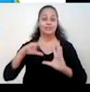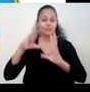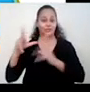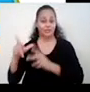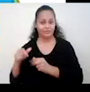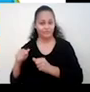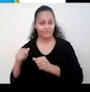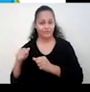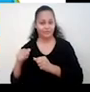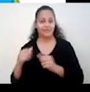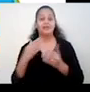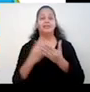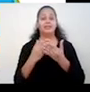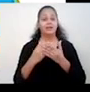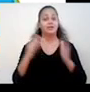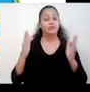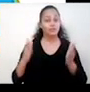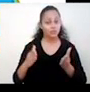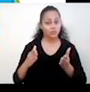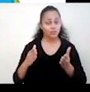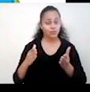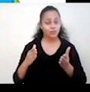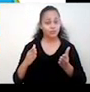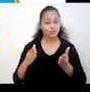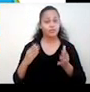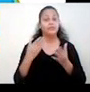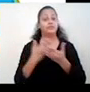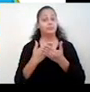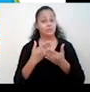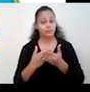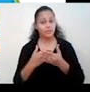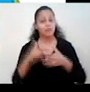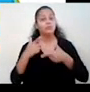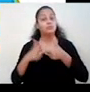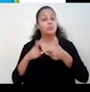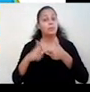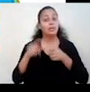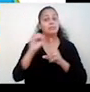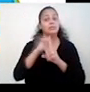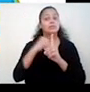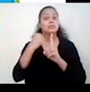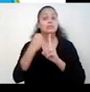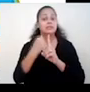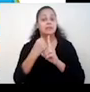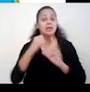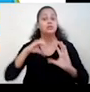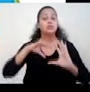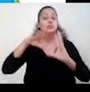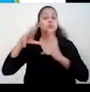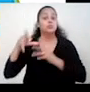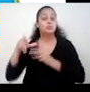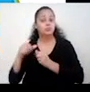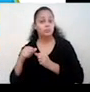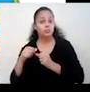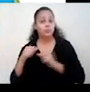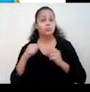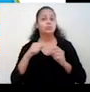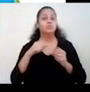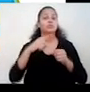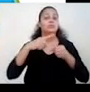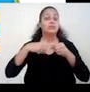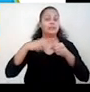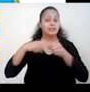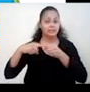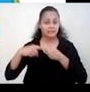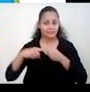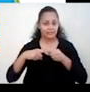aula de hoje nós vamos falar aí dos problemas sociais do mundo urbano, ou seja, os problemas sociais das